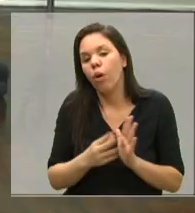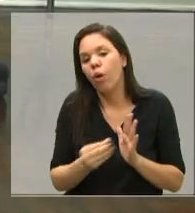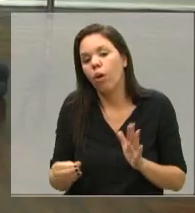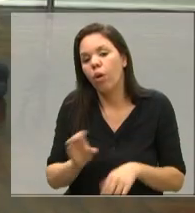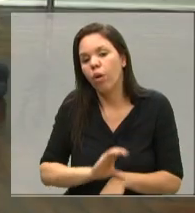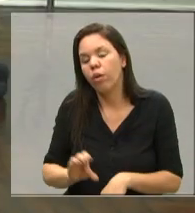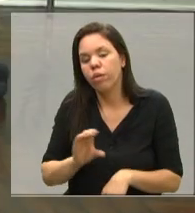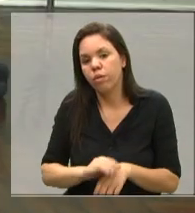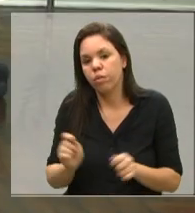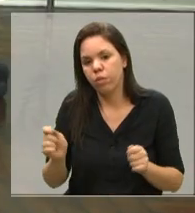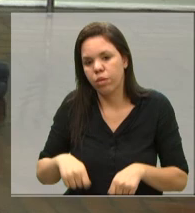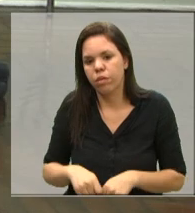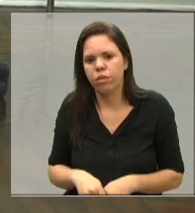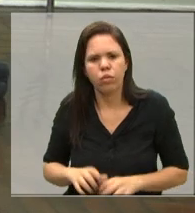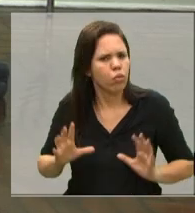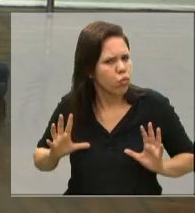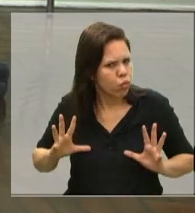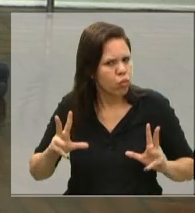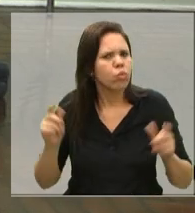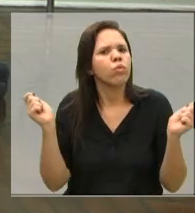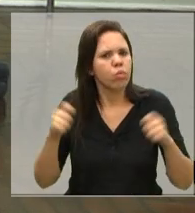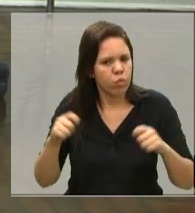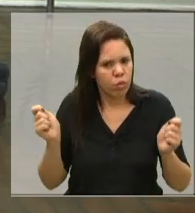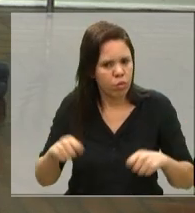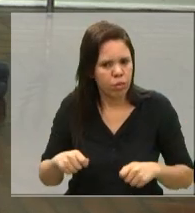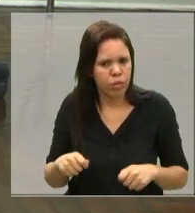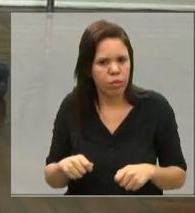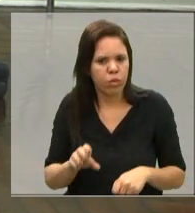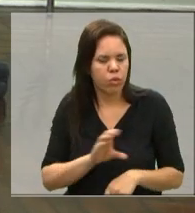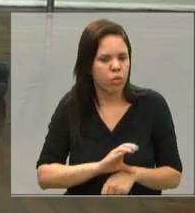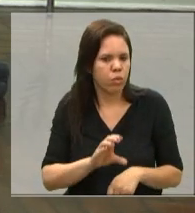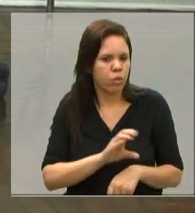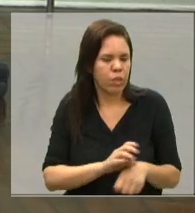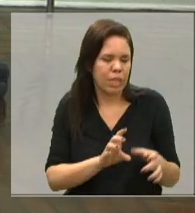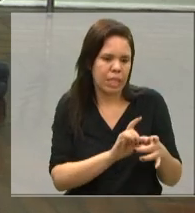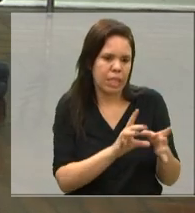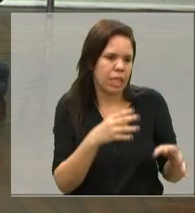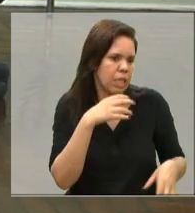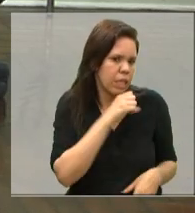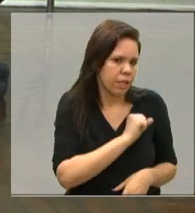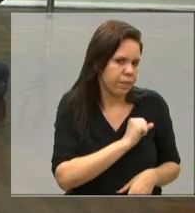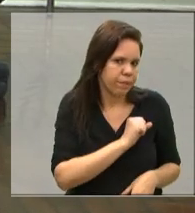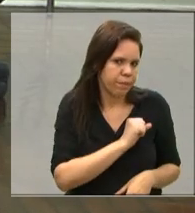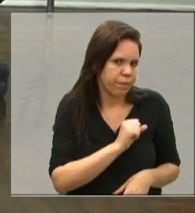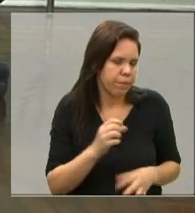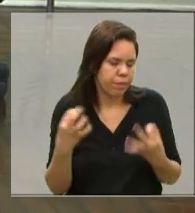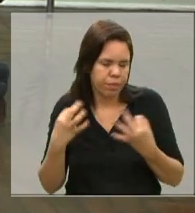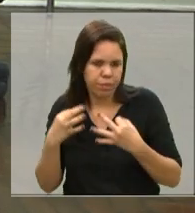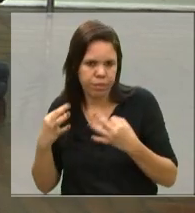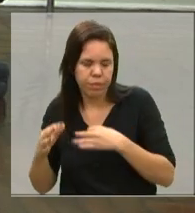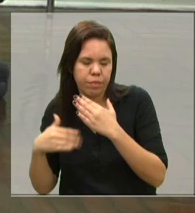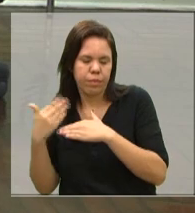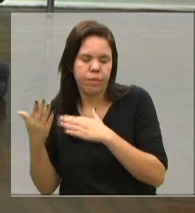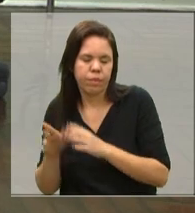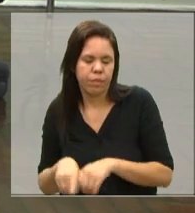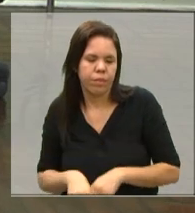que se pode aprender? Na verdade, são todas elas, né? Desde um curso livre, um curso mais rápido, um curso de aperfeiçoamento,